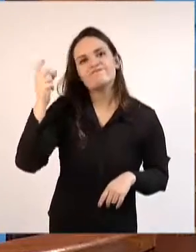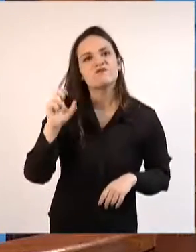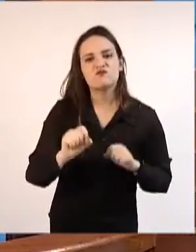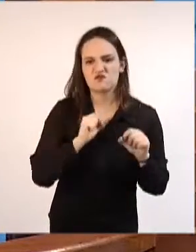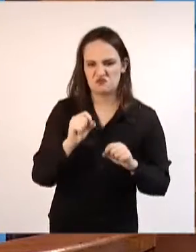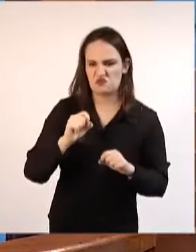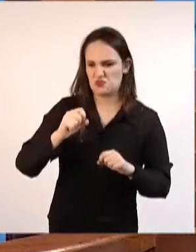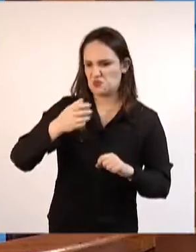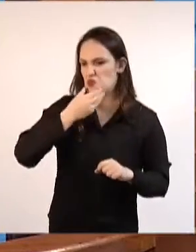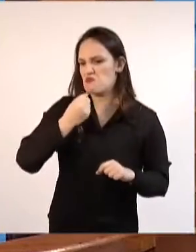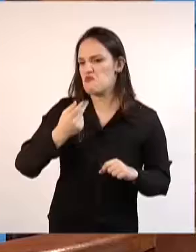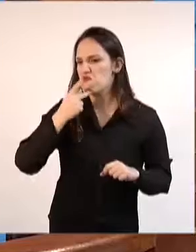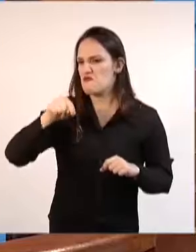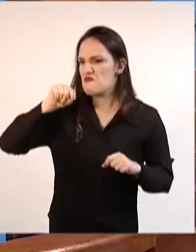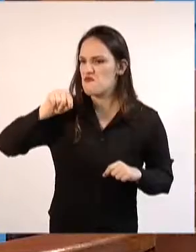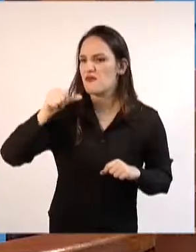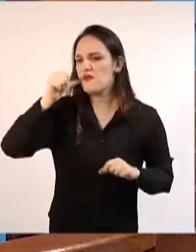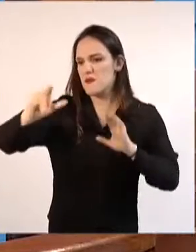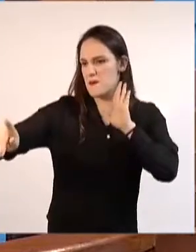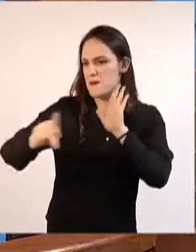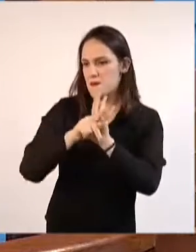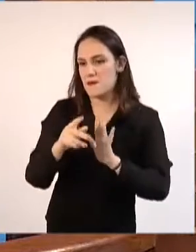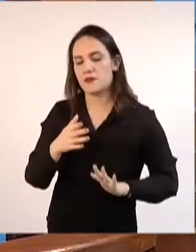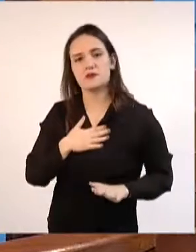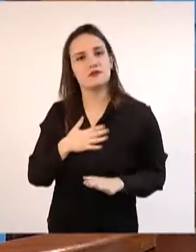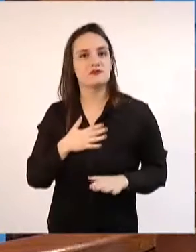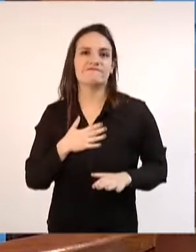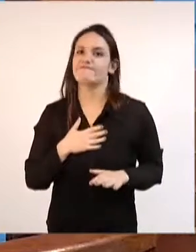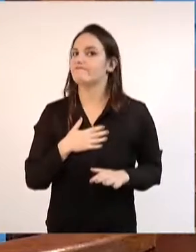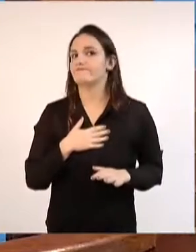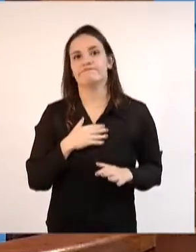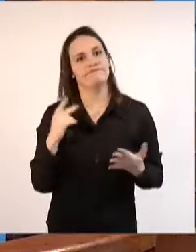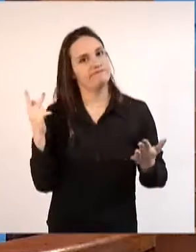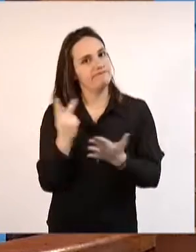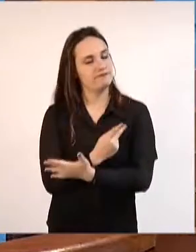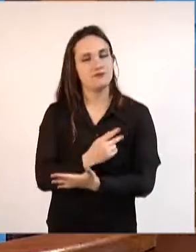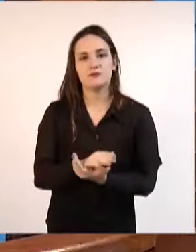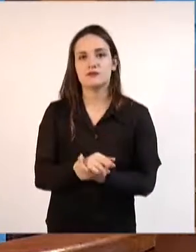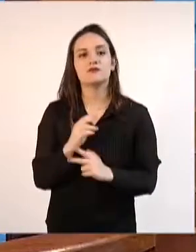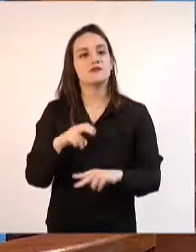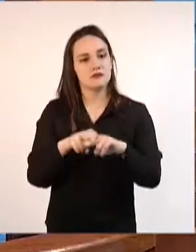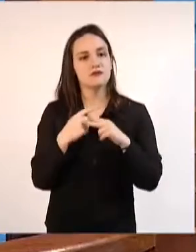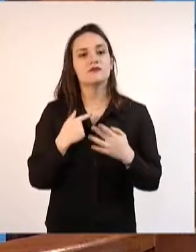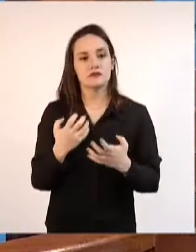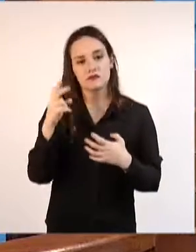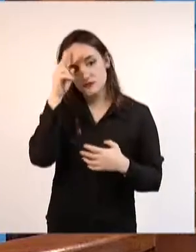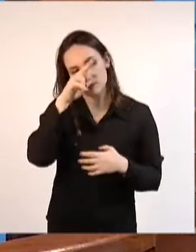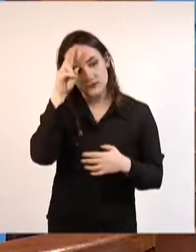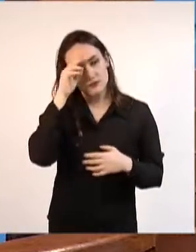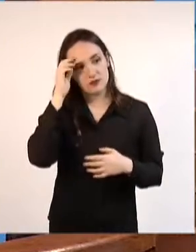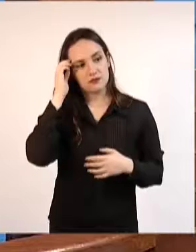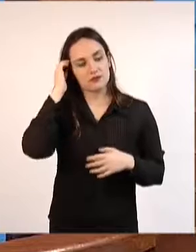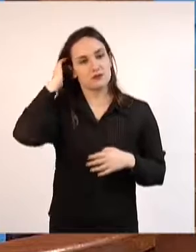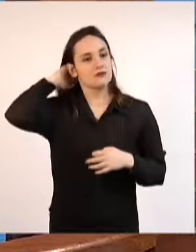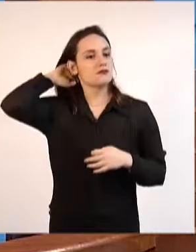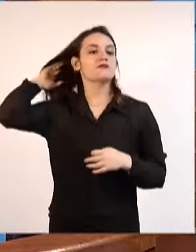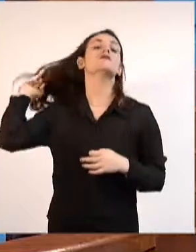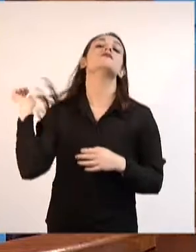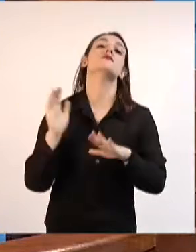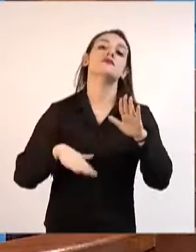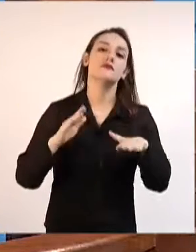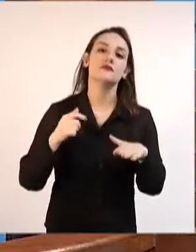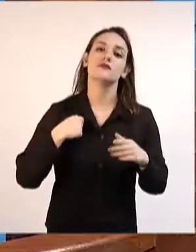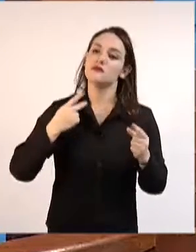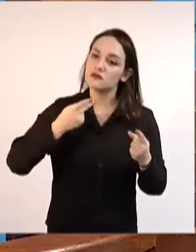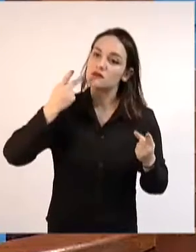posse, que o homem tem de posse da mulher. Então, eu queria ressaltar muito isso, que nós falamos aqui,